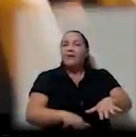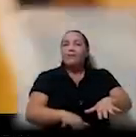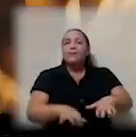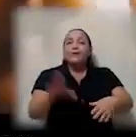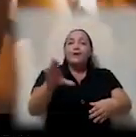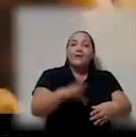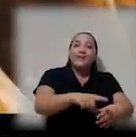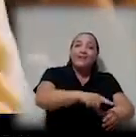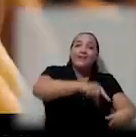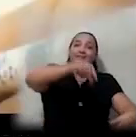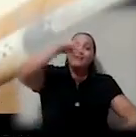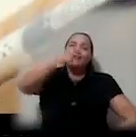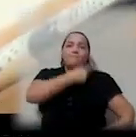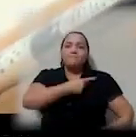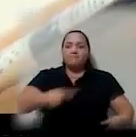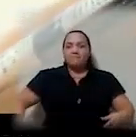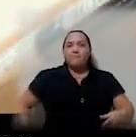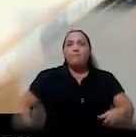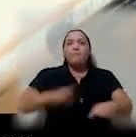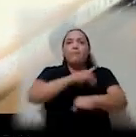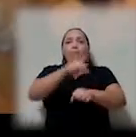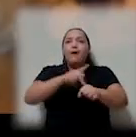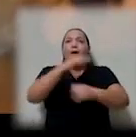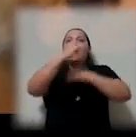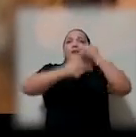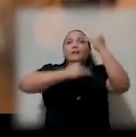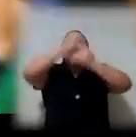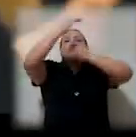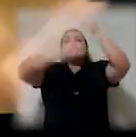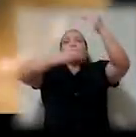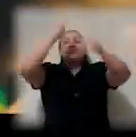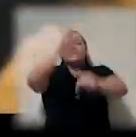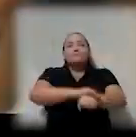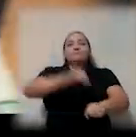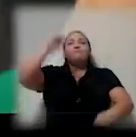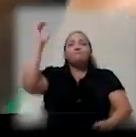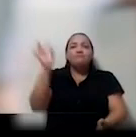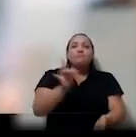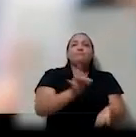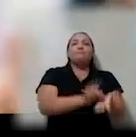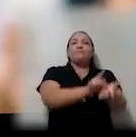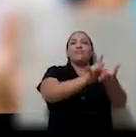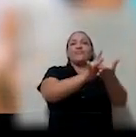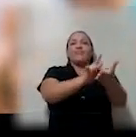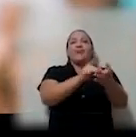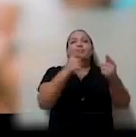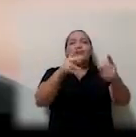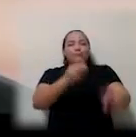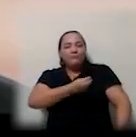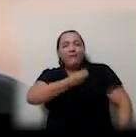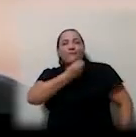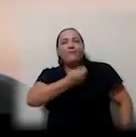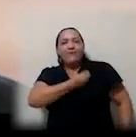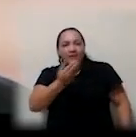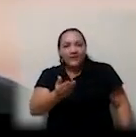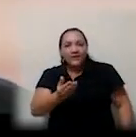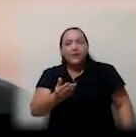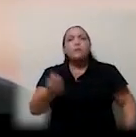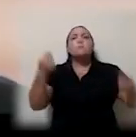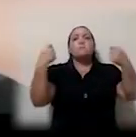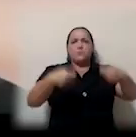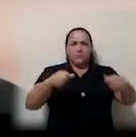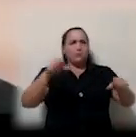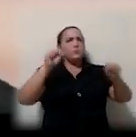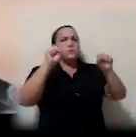um presidente que vai fazer essa nação crescer e melhorar de verdade a sua vida. Precisamos sim de